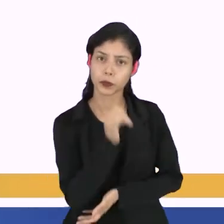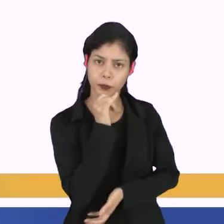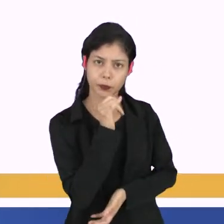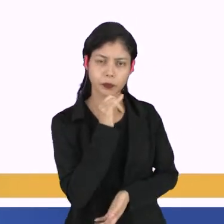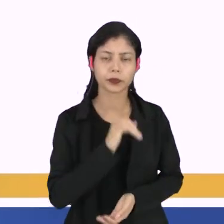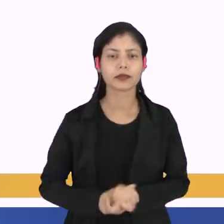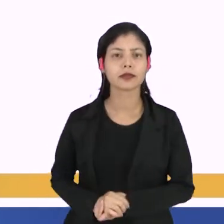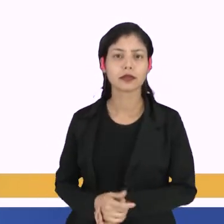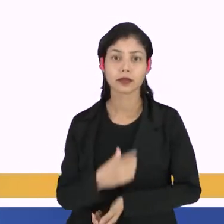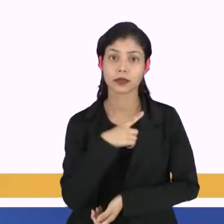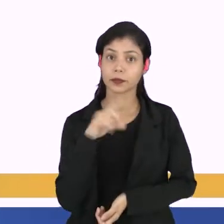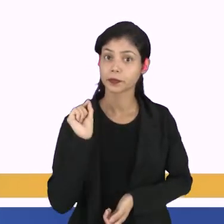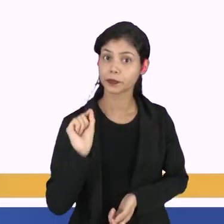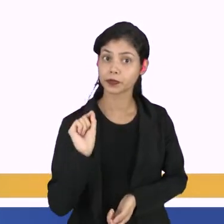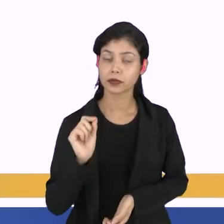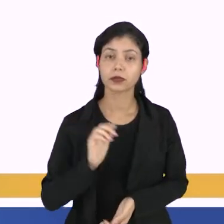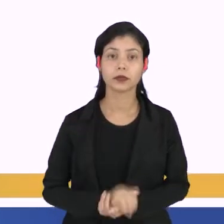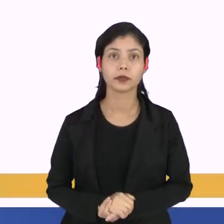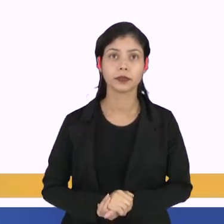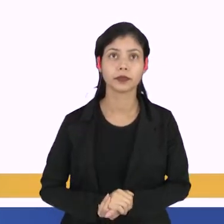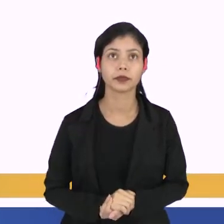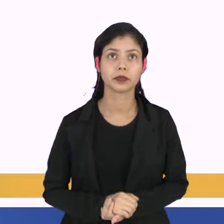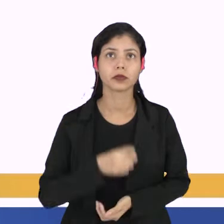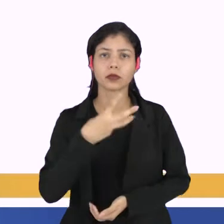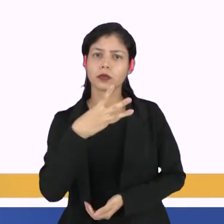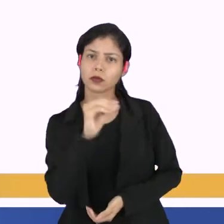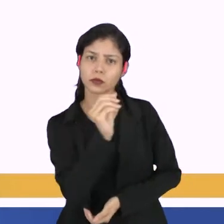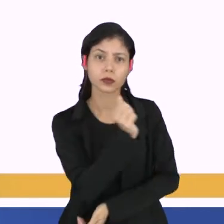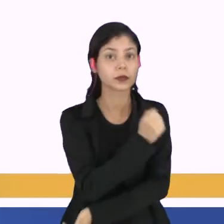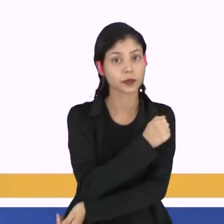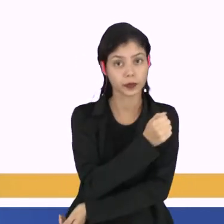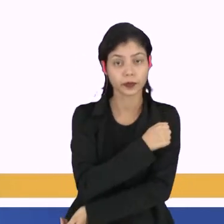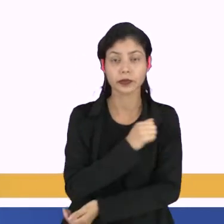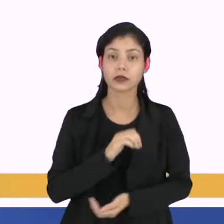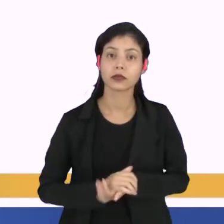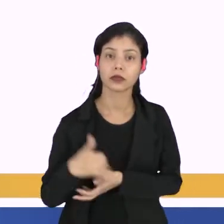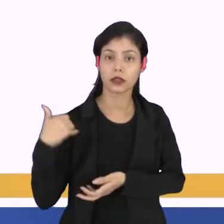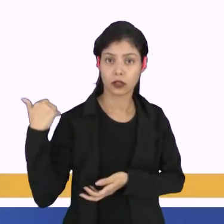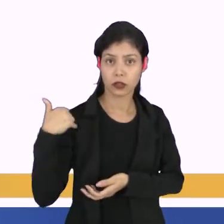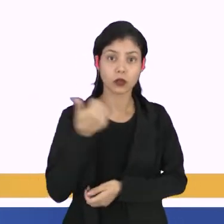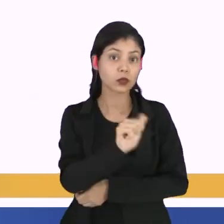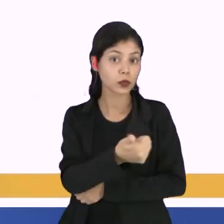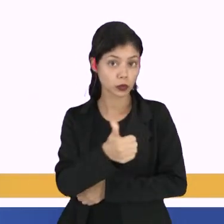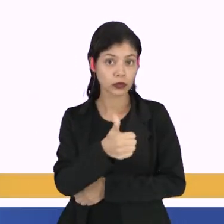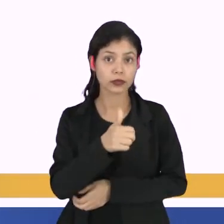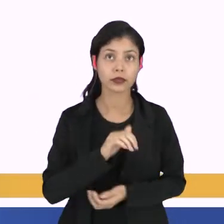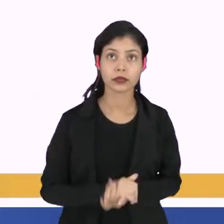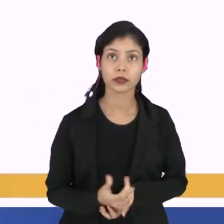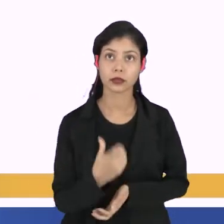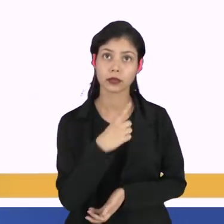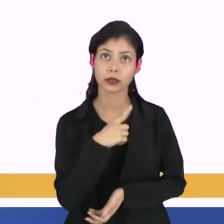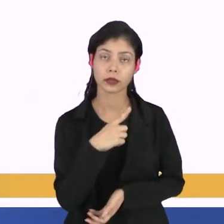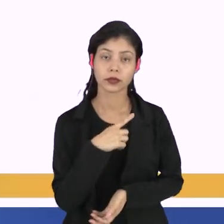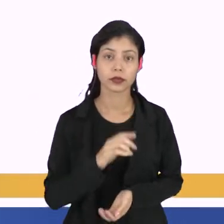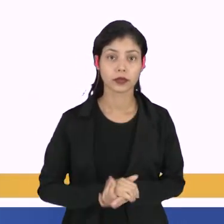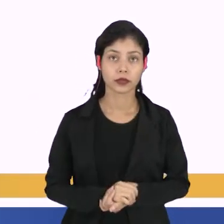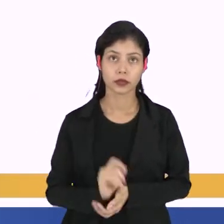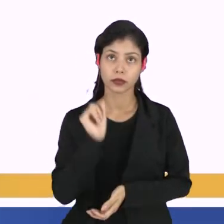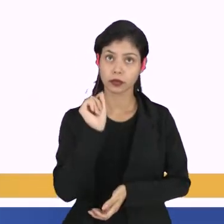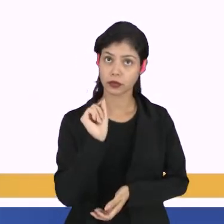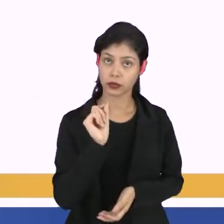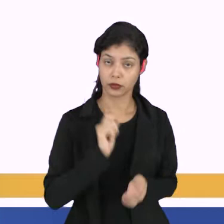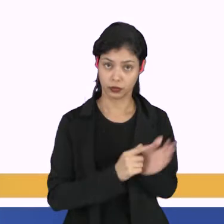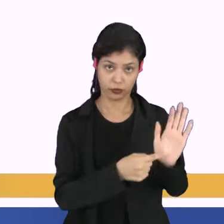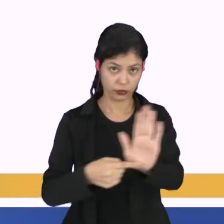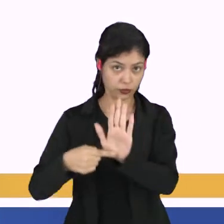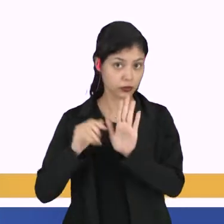exemplo, nós temos aí que 30 alunos da faixa etária de 11 anos está nessa faixa etária